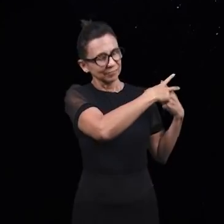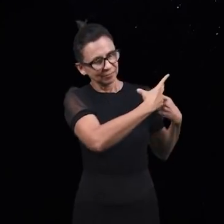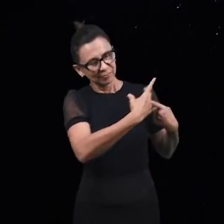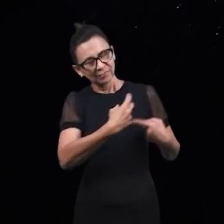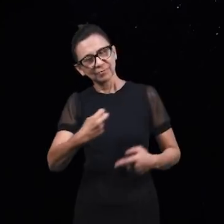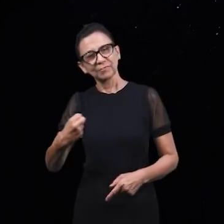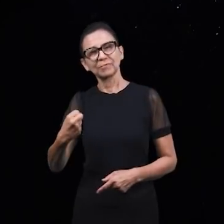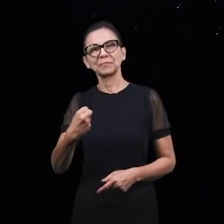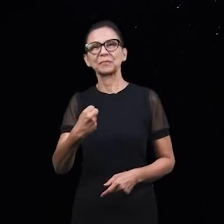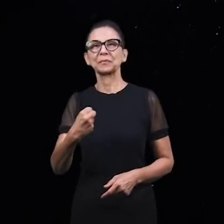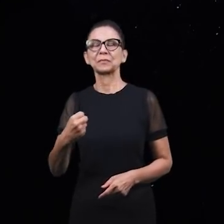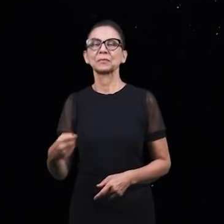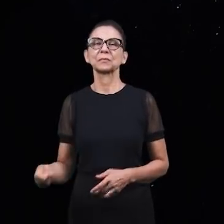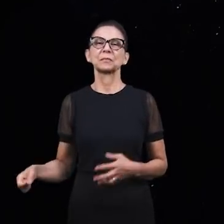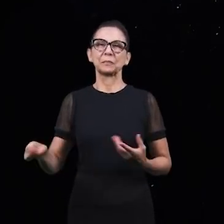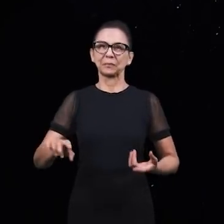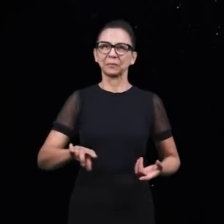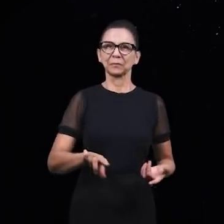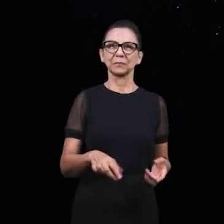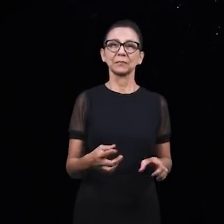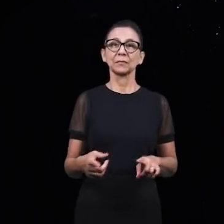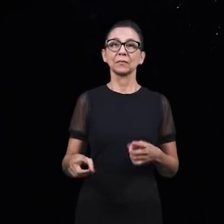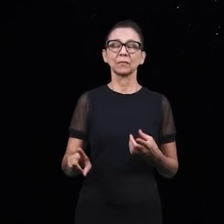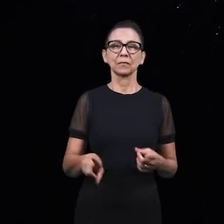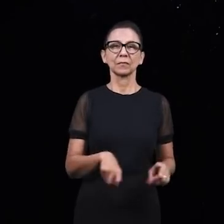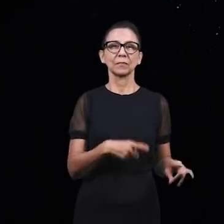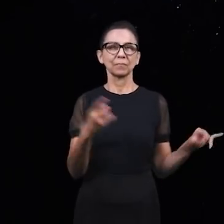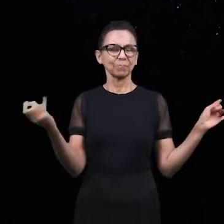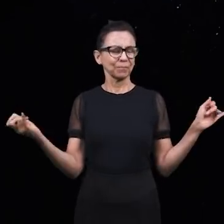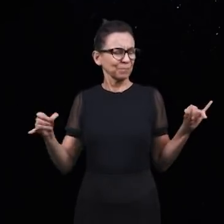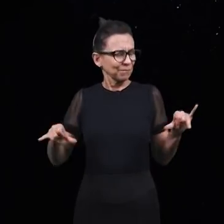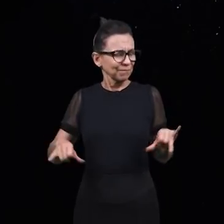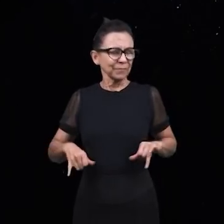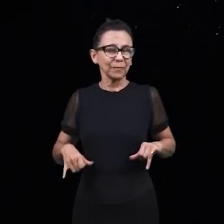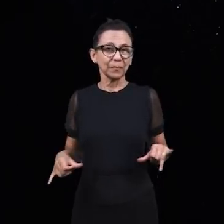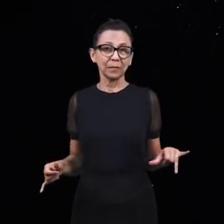vencer a morte,